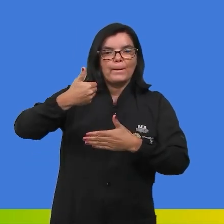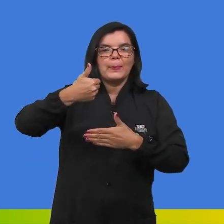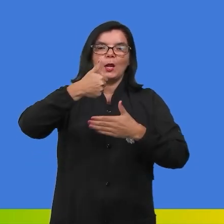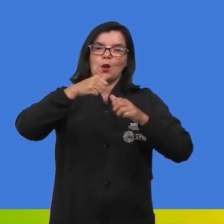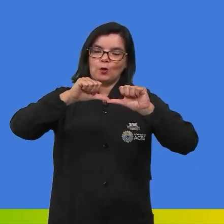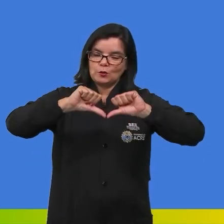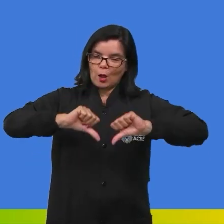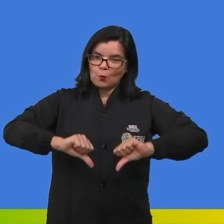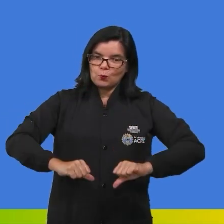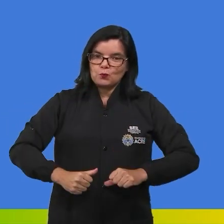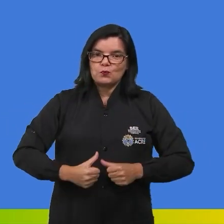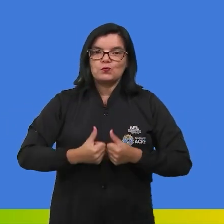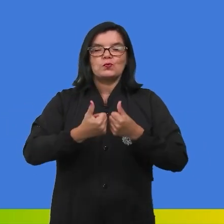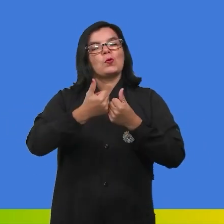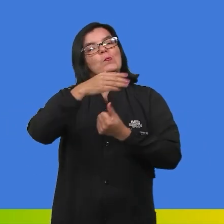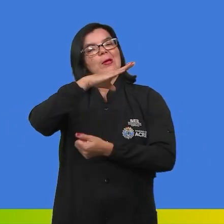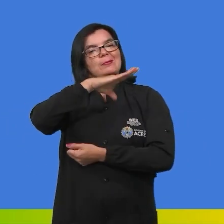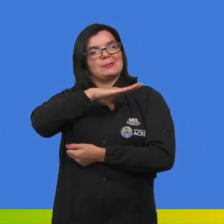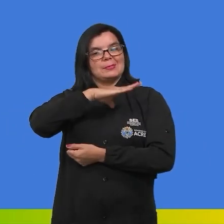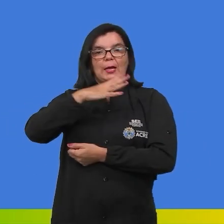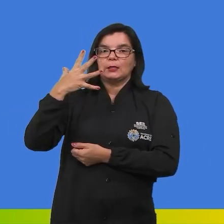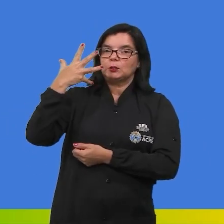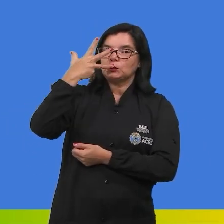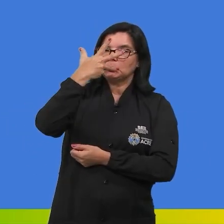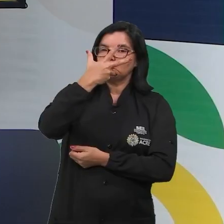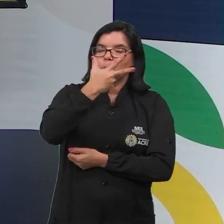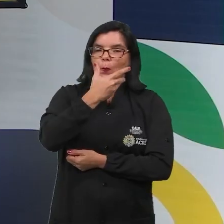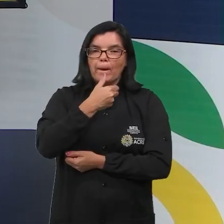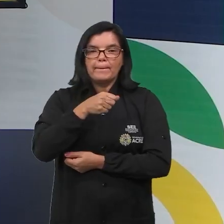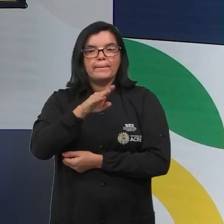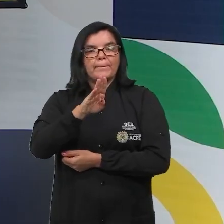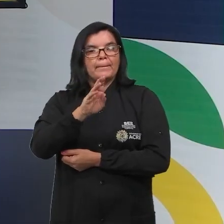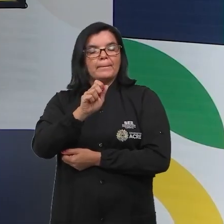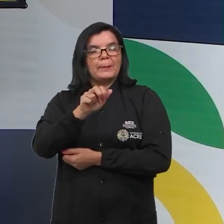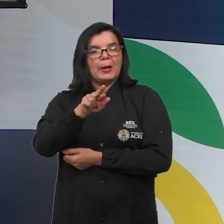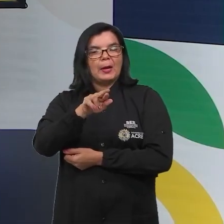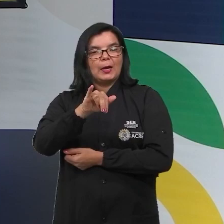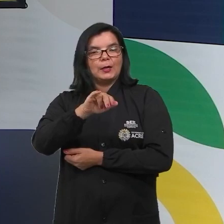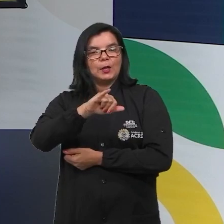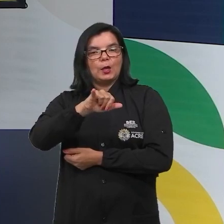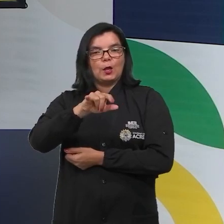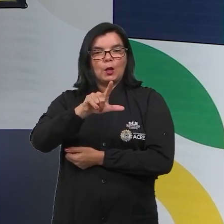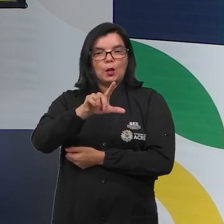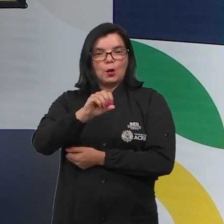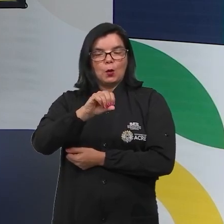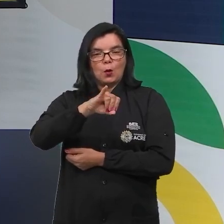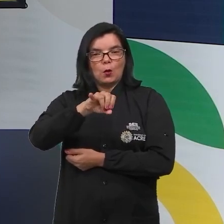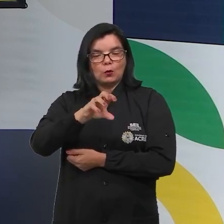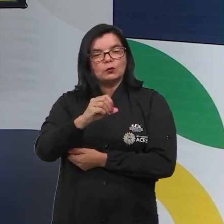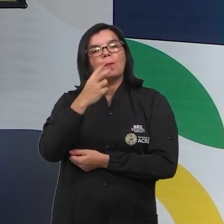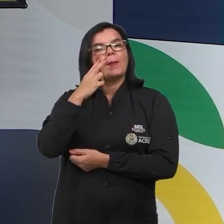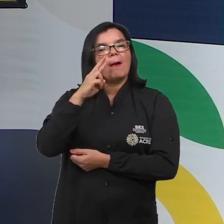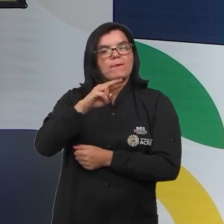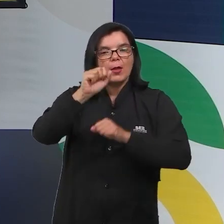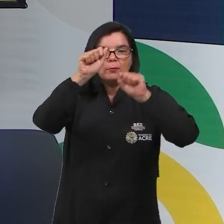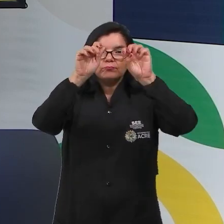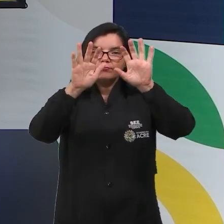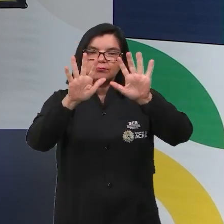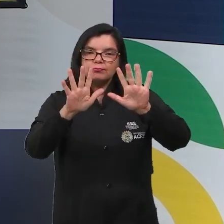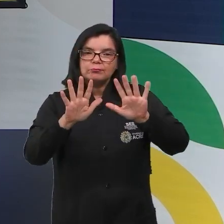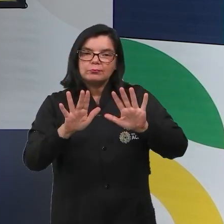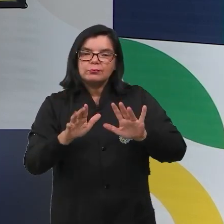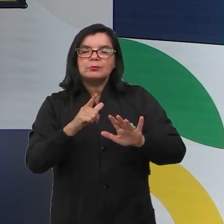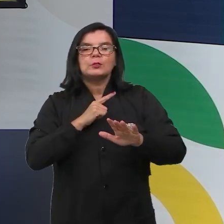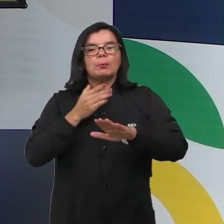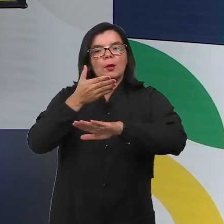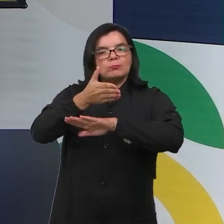recuperação. Mas é uma cidade linda, tem Bariloche é uma cidade da Argentina que também se vai para ver a neve e que tem uma